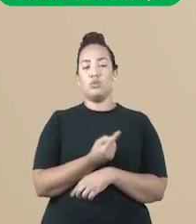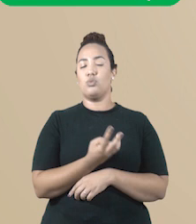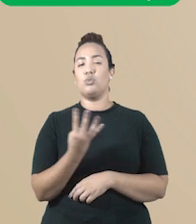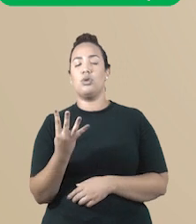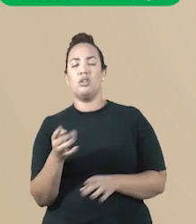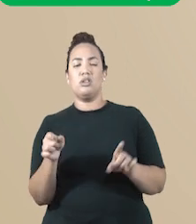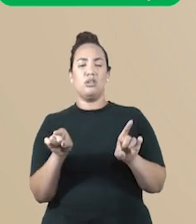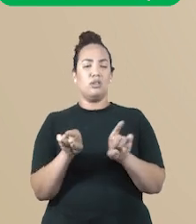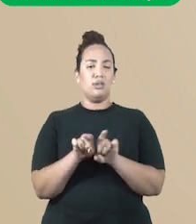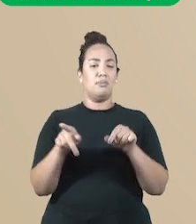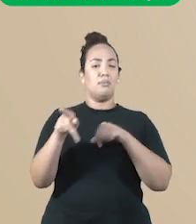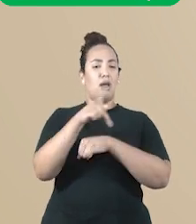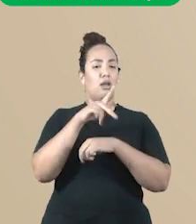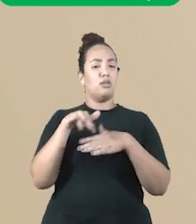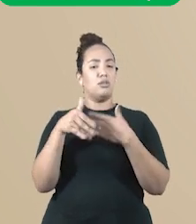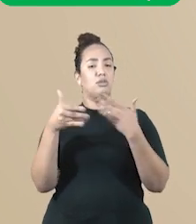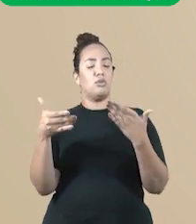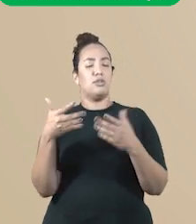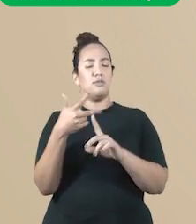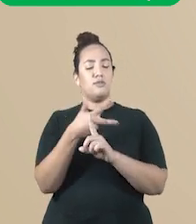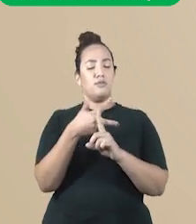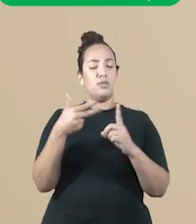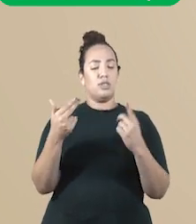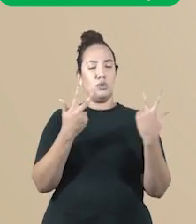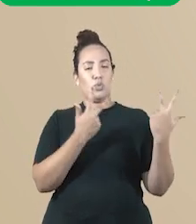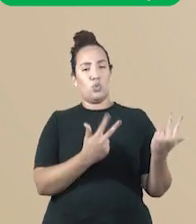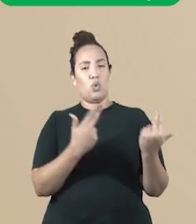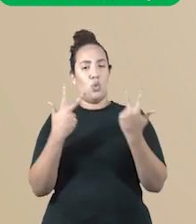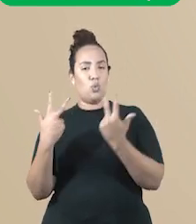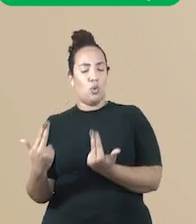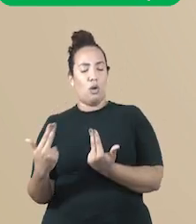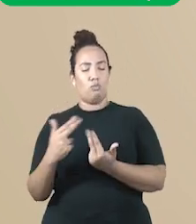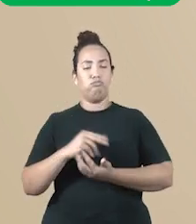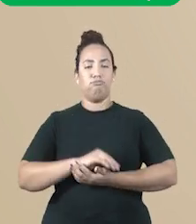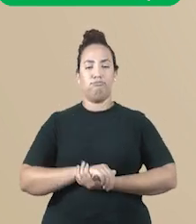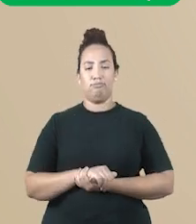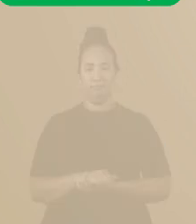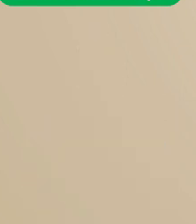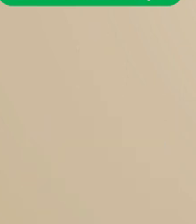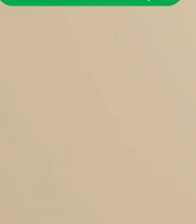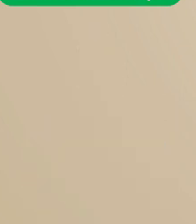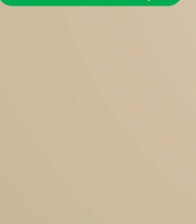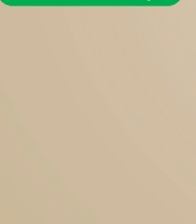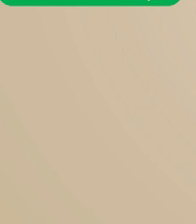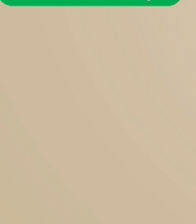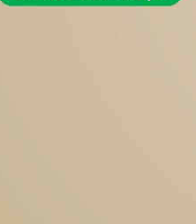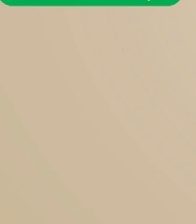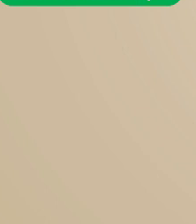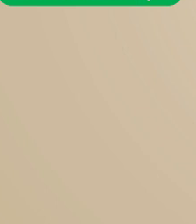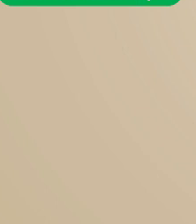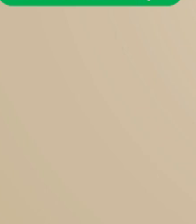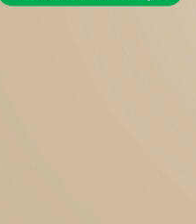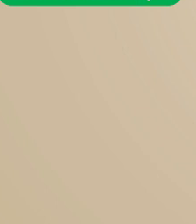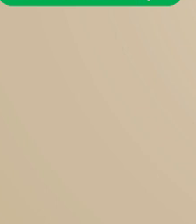venceu? E quais os países que venceram a mesma quantidade de vezes?